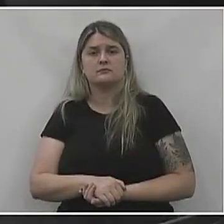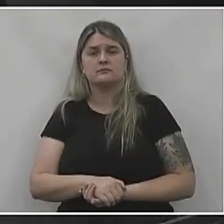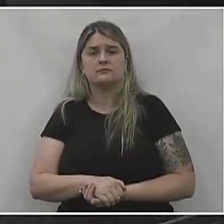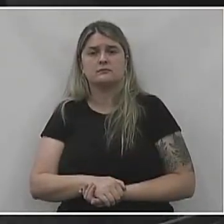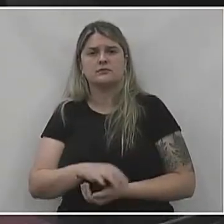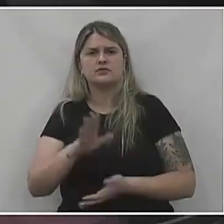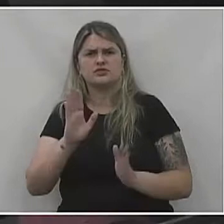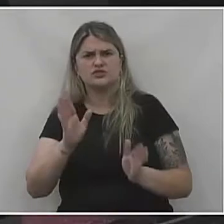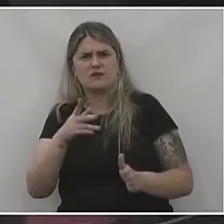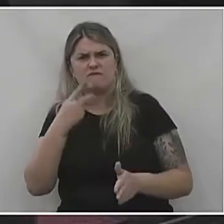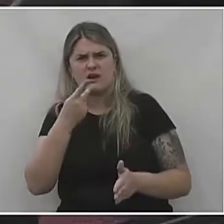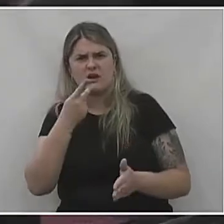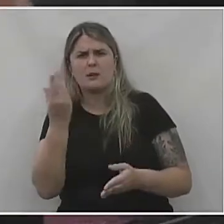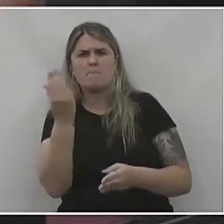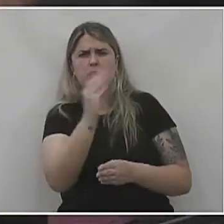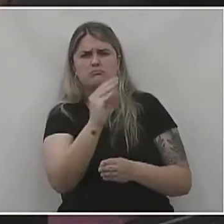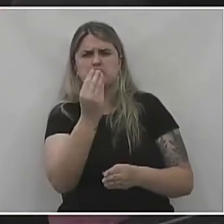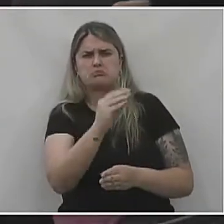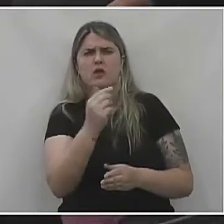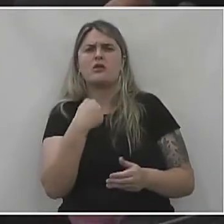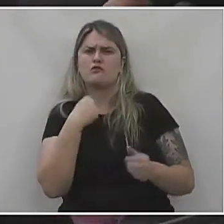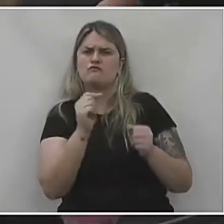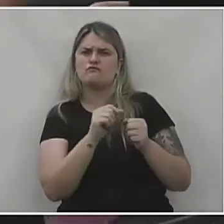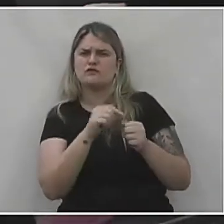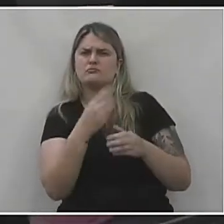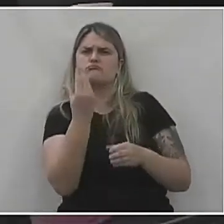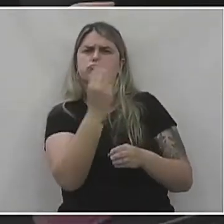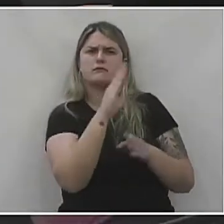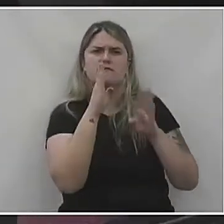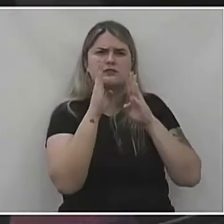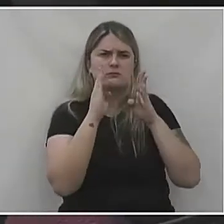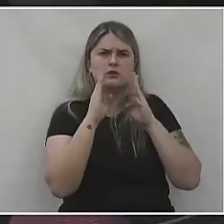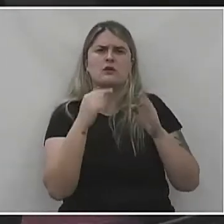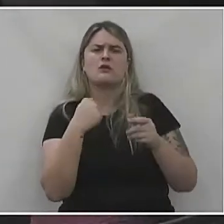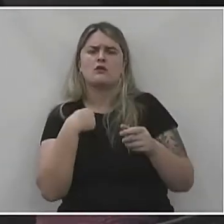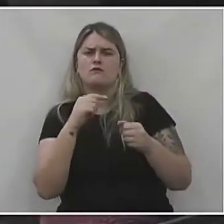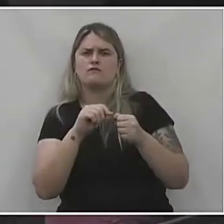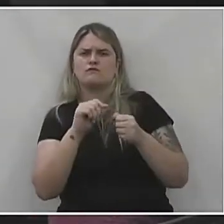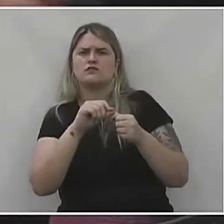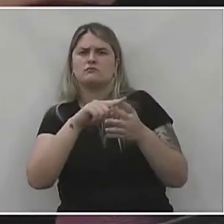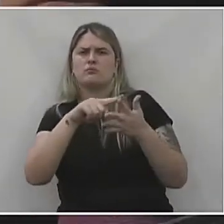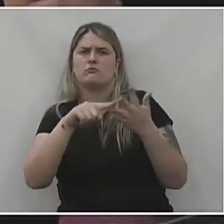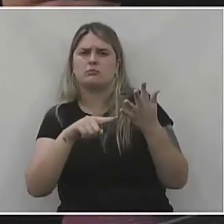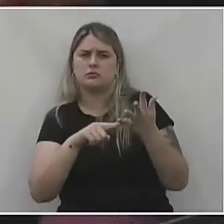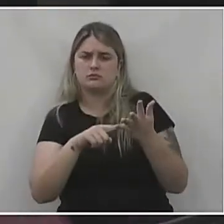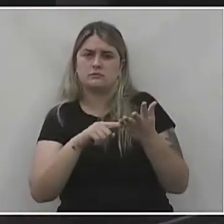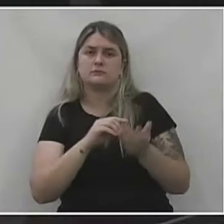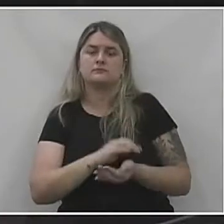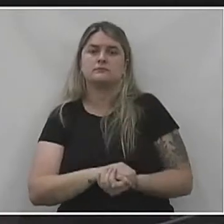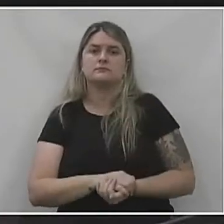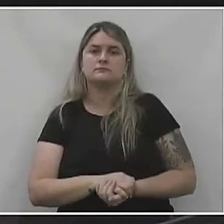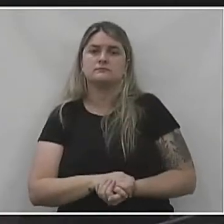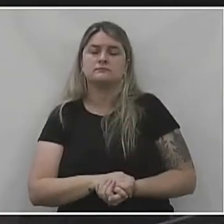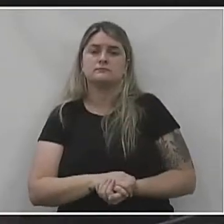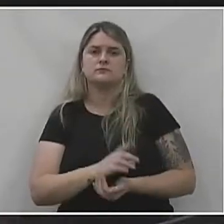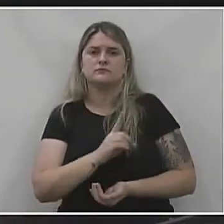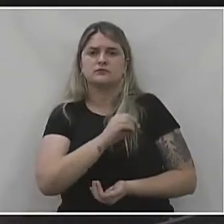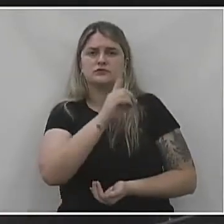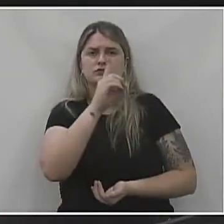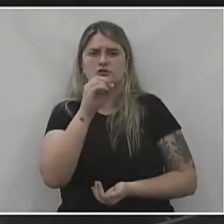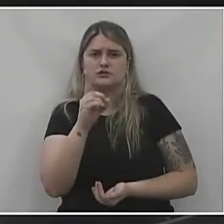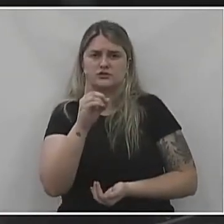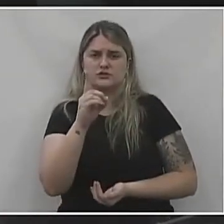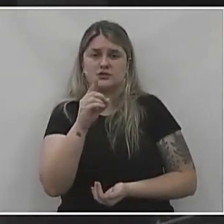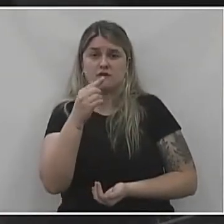e já que fala entanto e publicação para que eu fiz publicação no Facebook porque eu fiz isso porque eu fiz aquilo e no